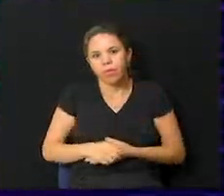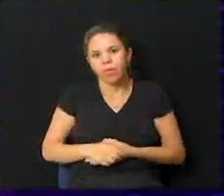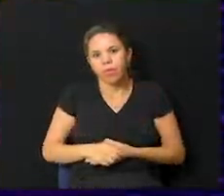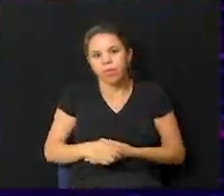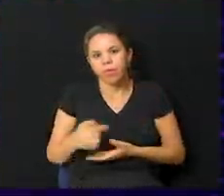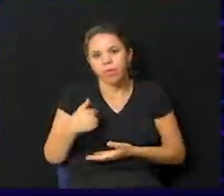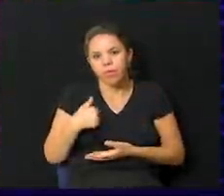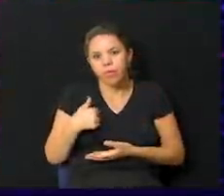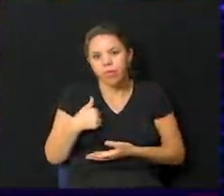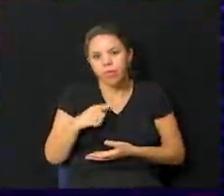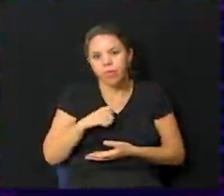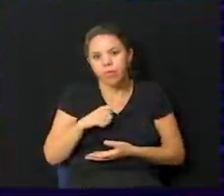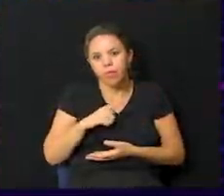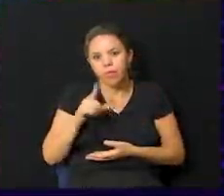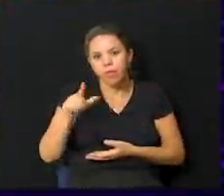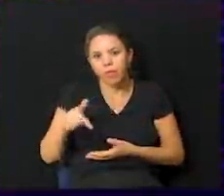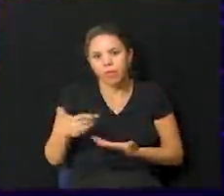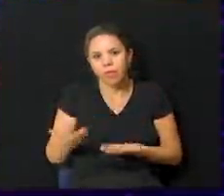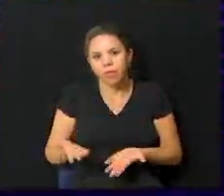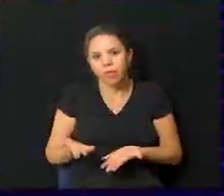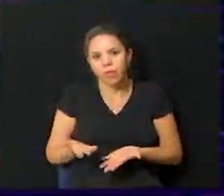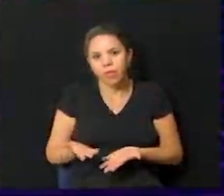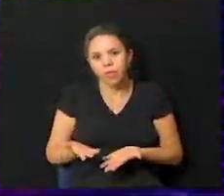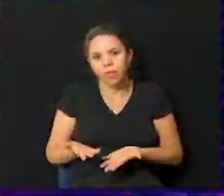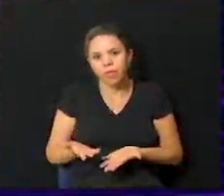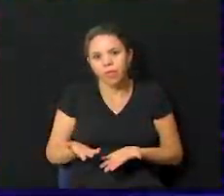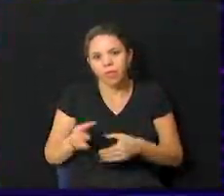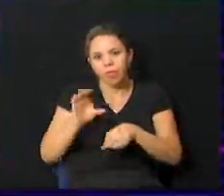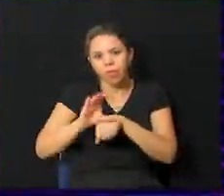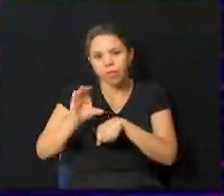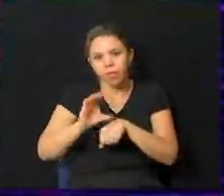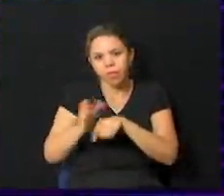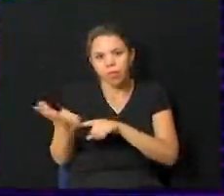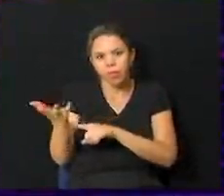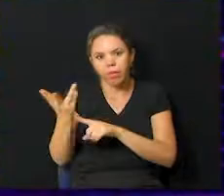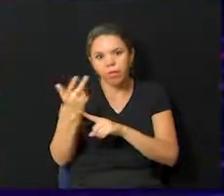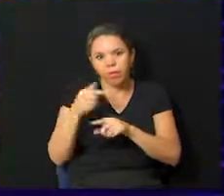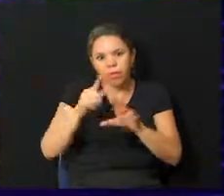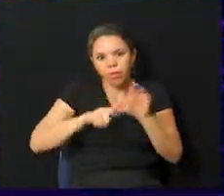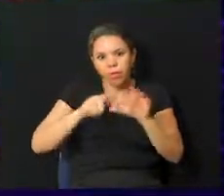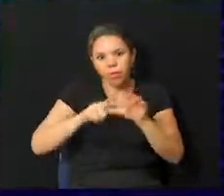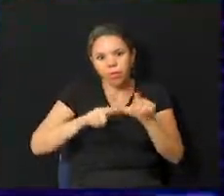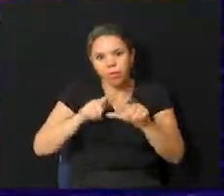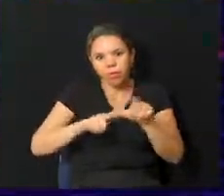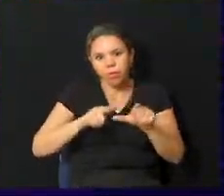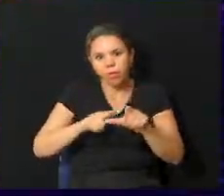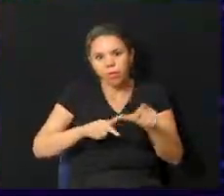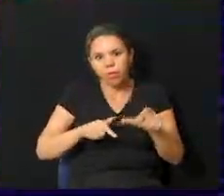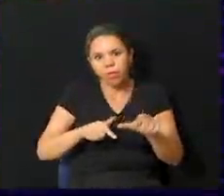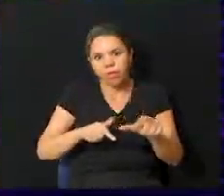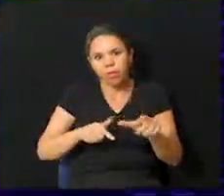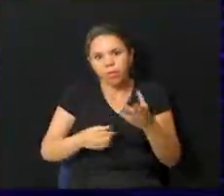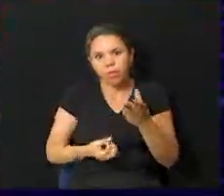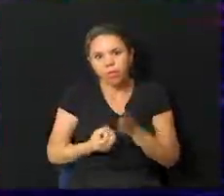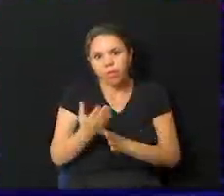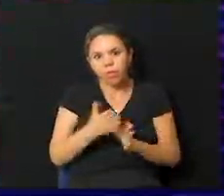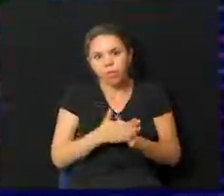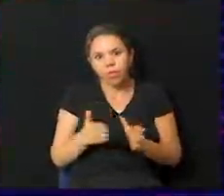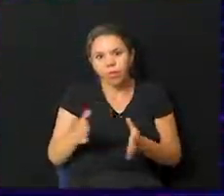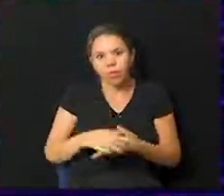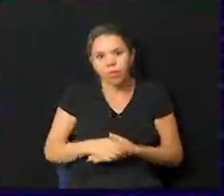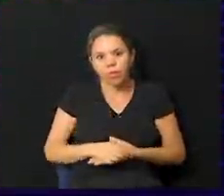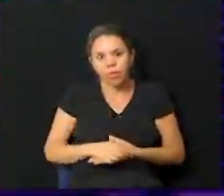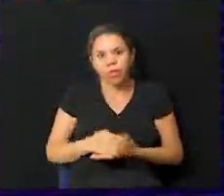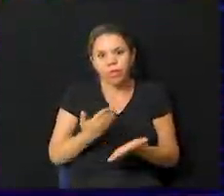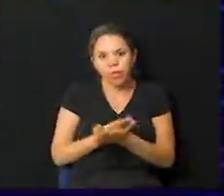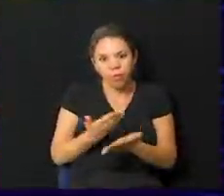E eu tenho muito isso, assim, porque eu cursei artes plásticas e letras, né? Então, desde a minha origem, assim,